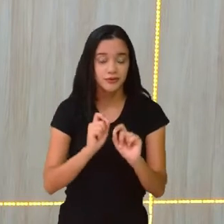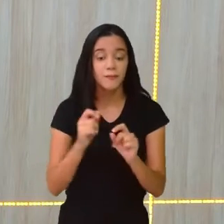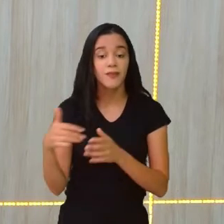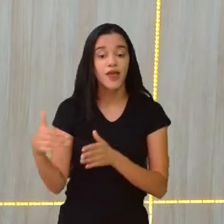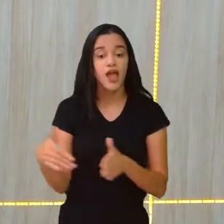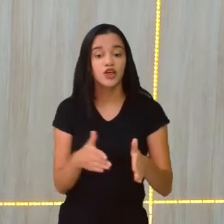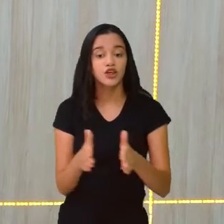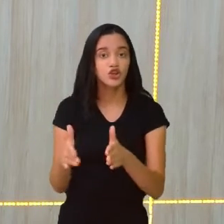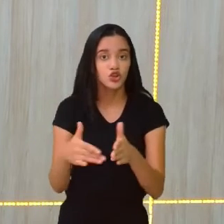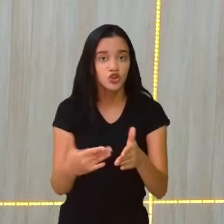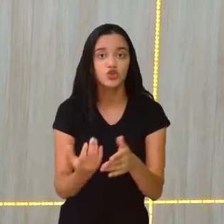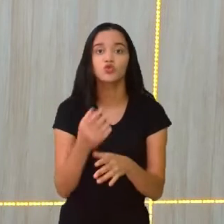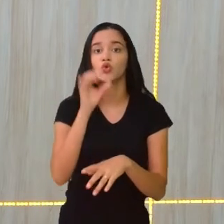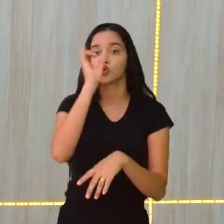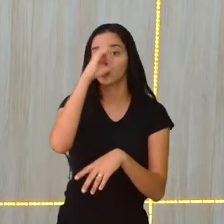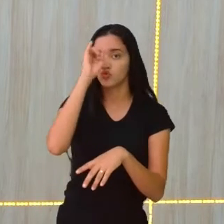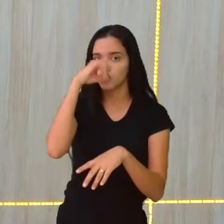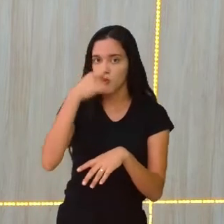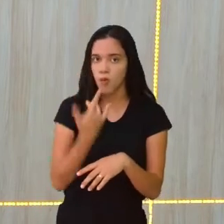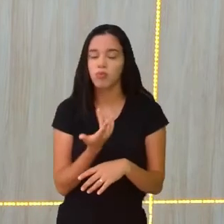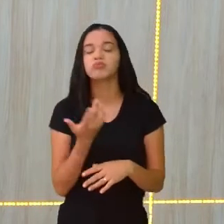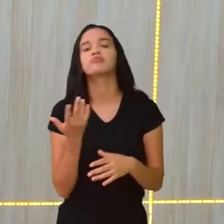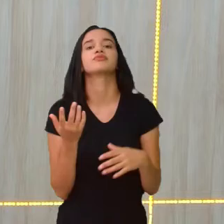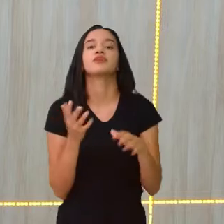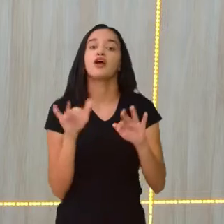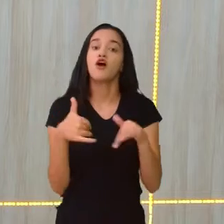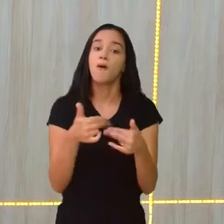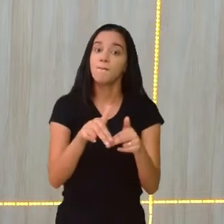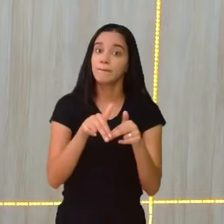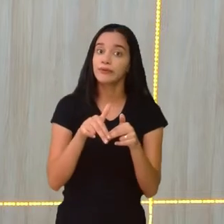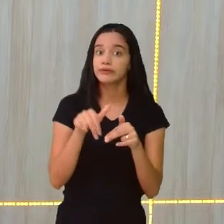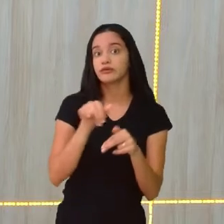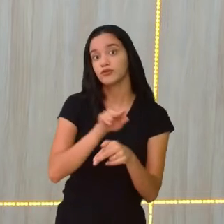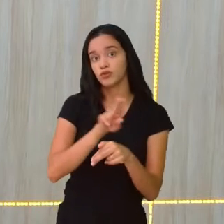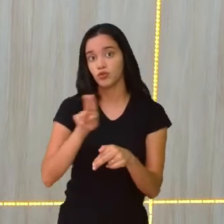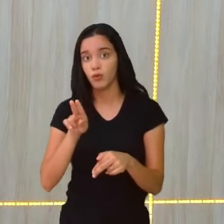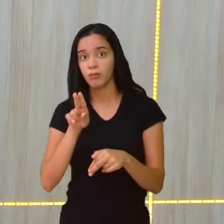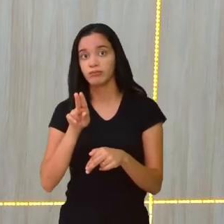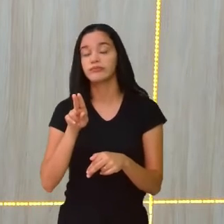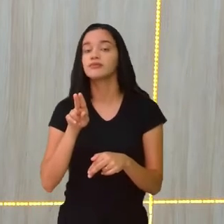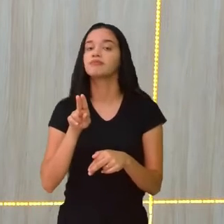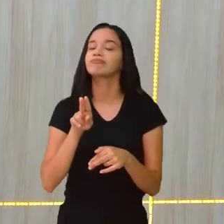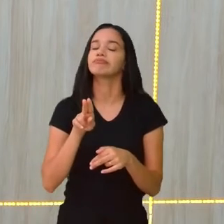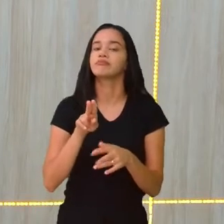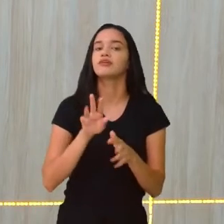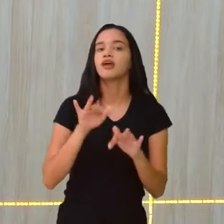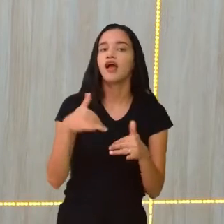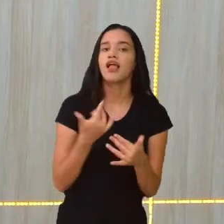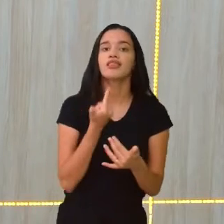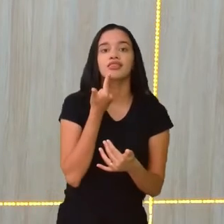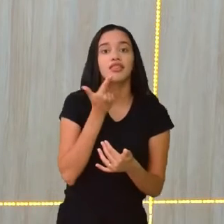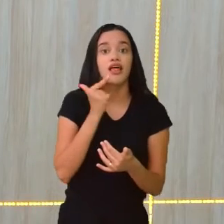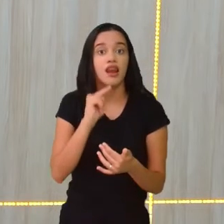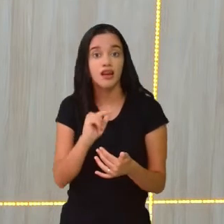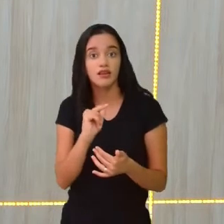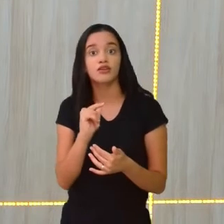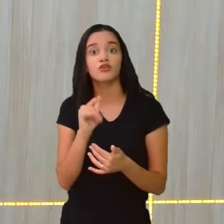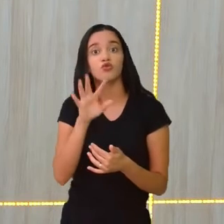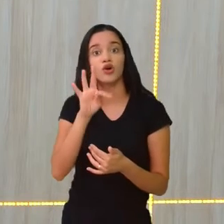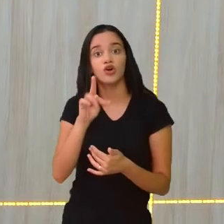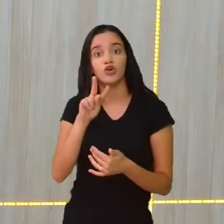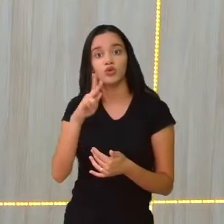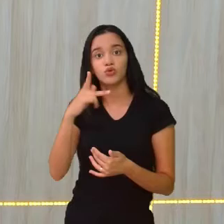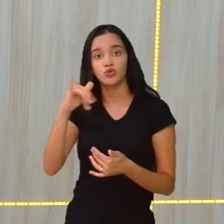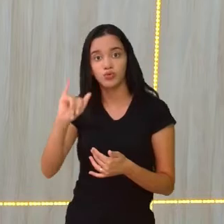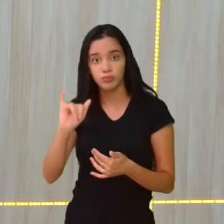dos porcos selvagens. Então, por isso que o nome Capibaribe veio aí realmente da língua tupi, né?